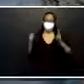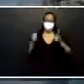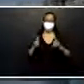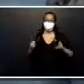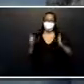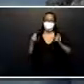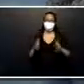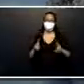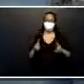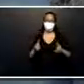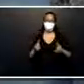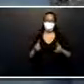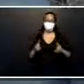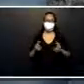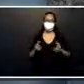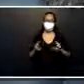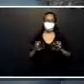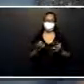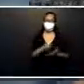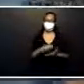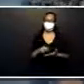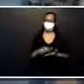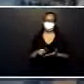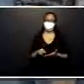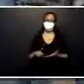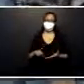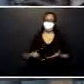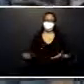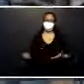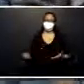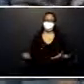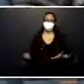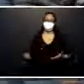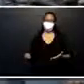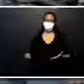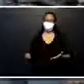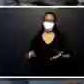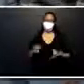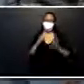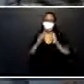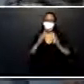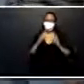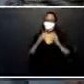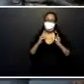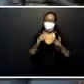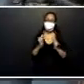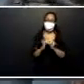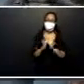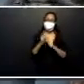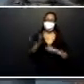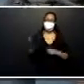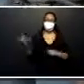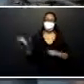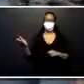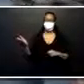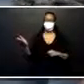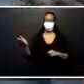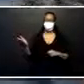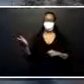artigo porque senti a necessidade de escrever e dialogar com vocês.